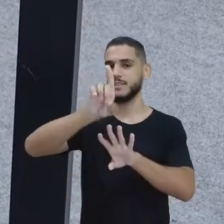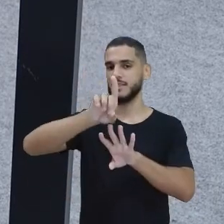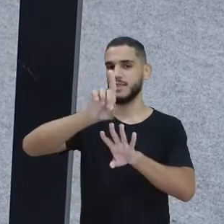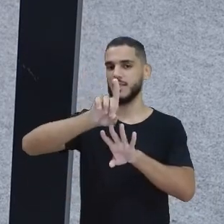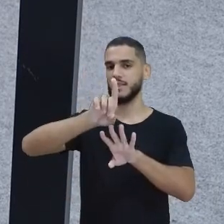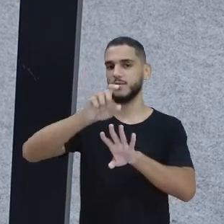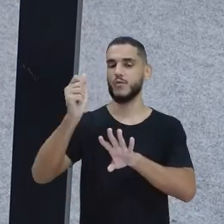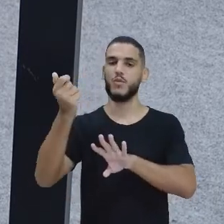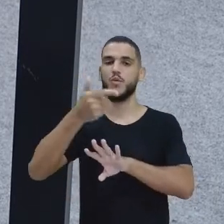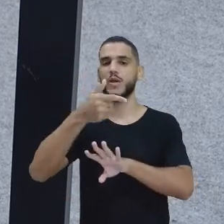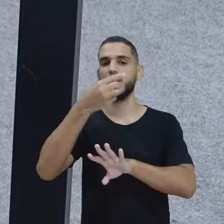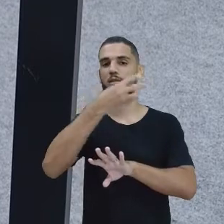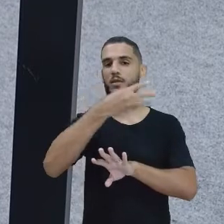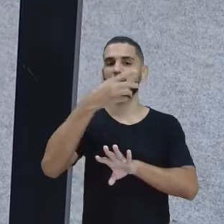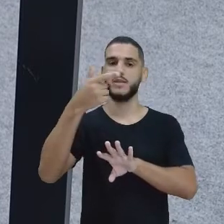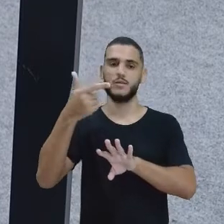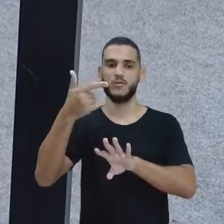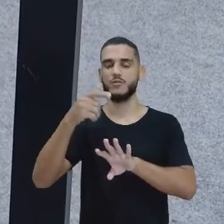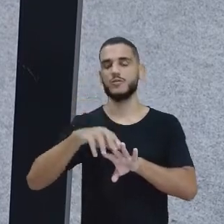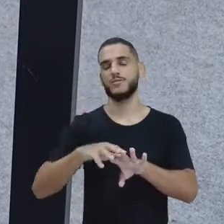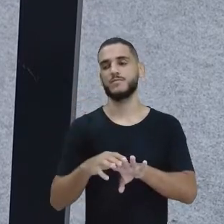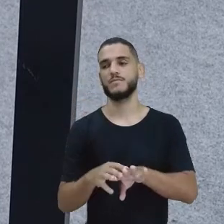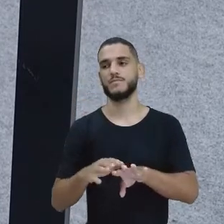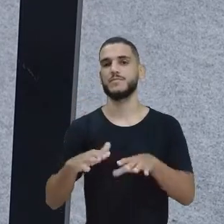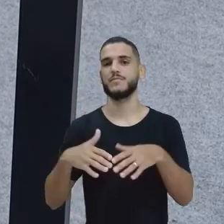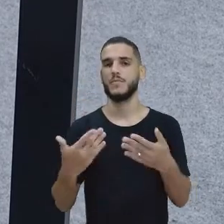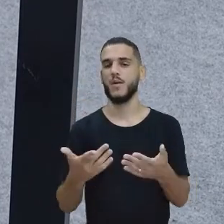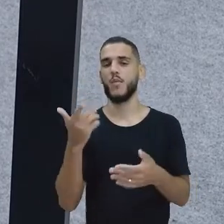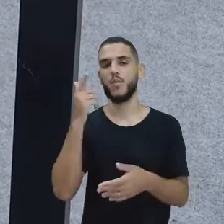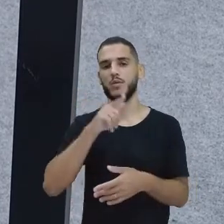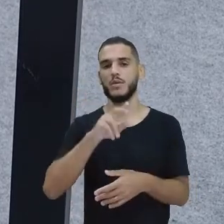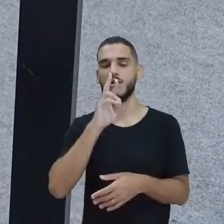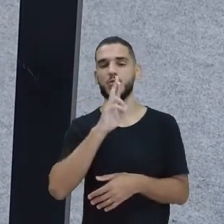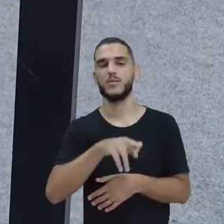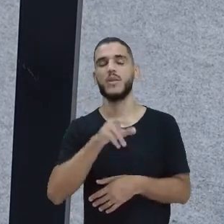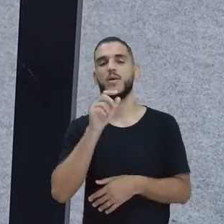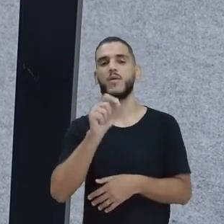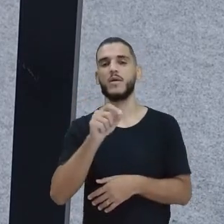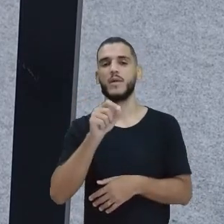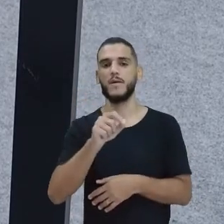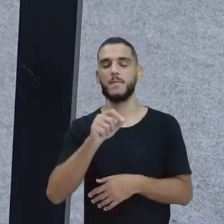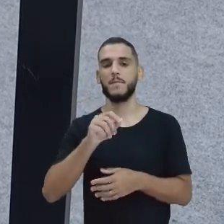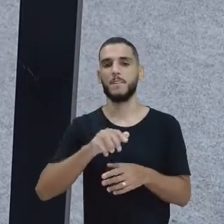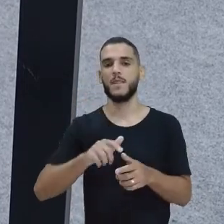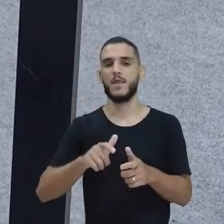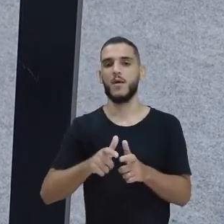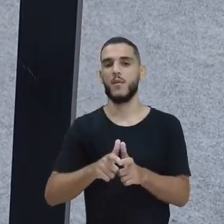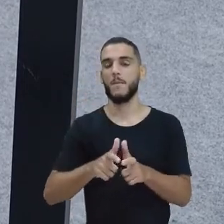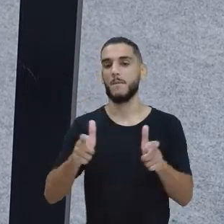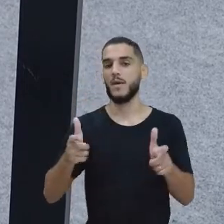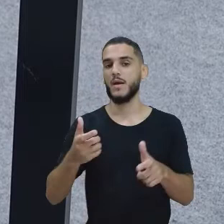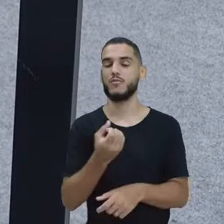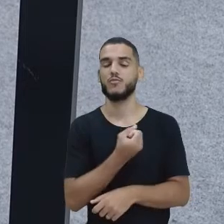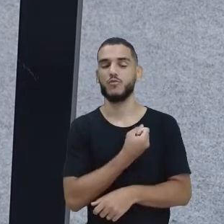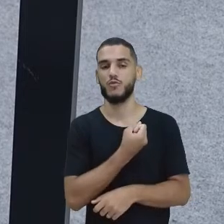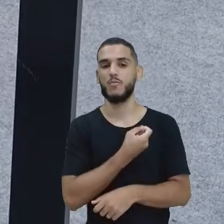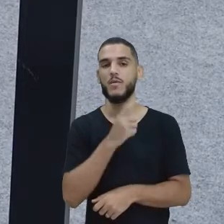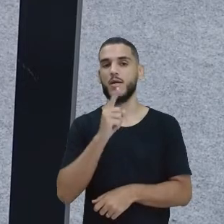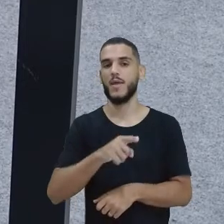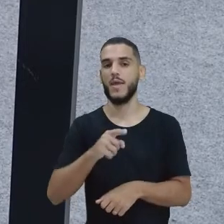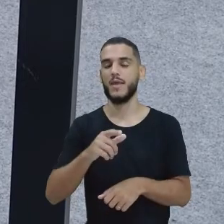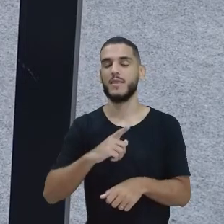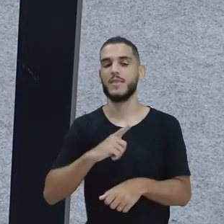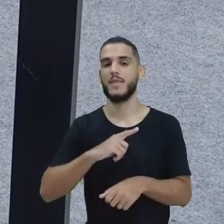32. Então, aqui a gente já dá para responder que o maior número é onde tem a maior